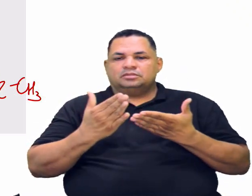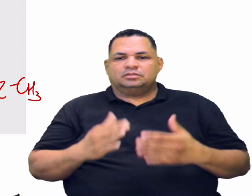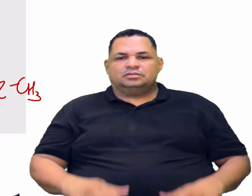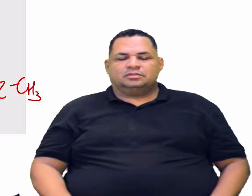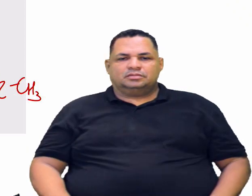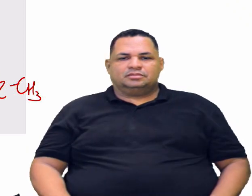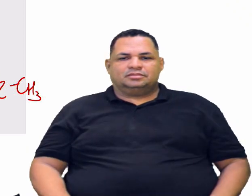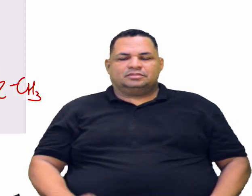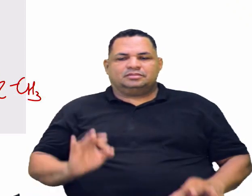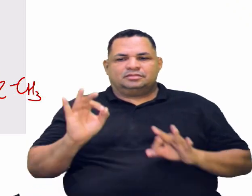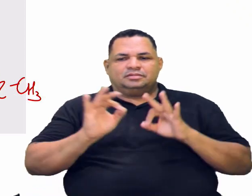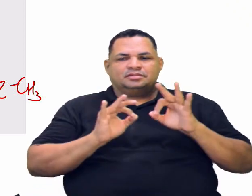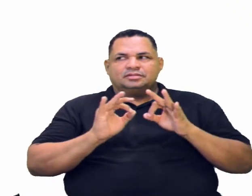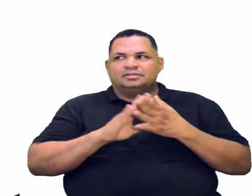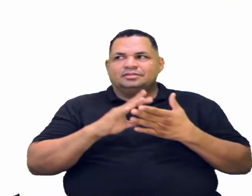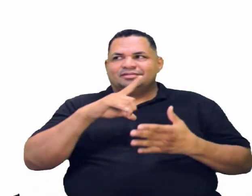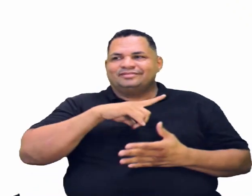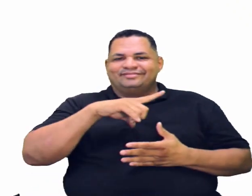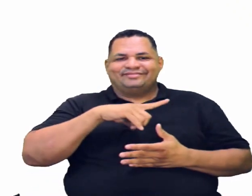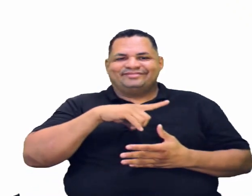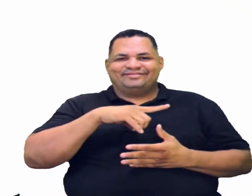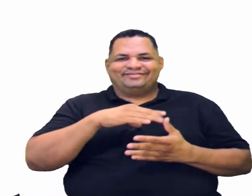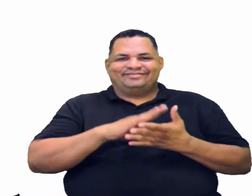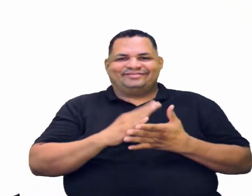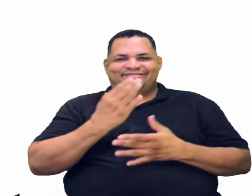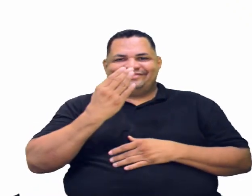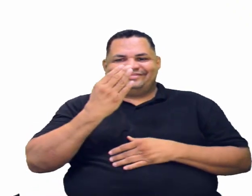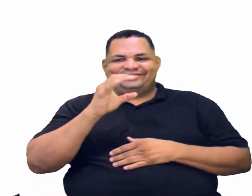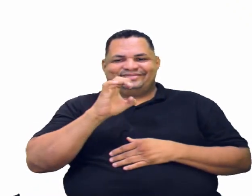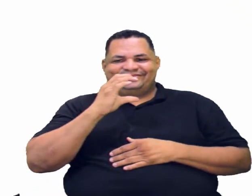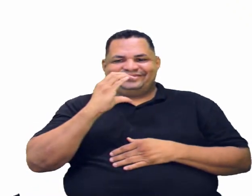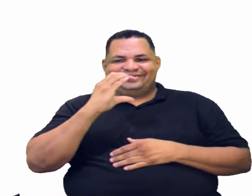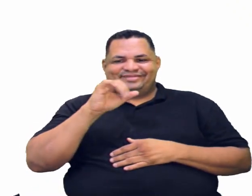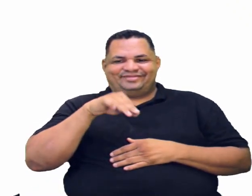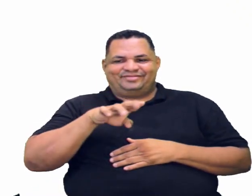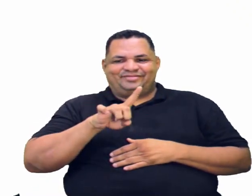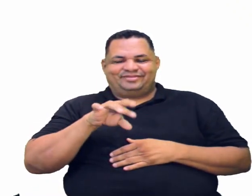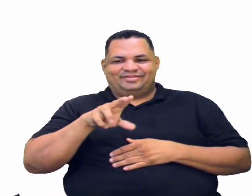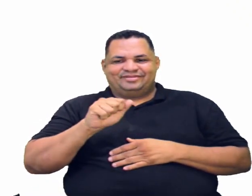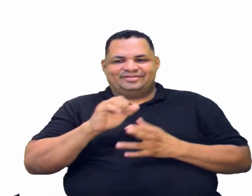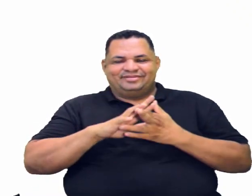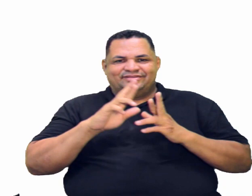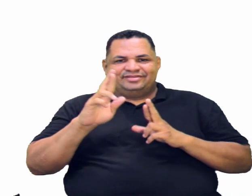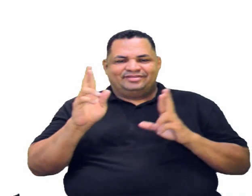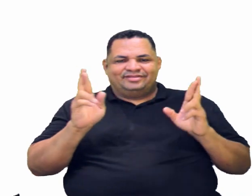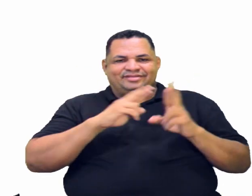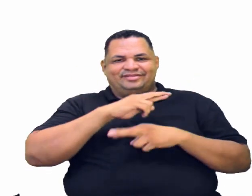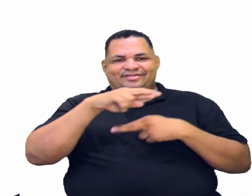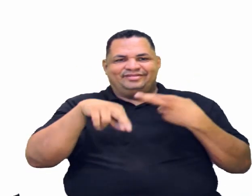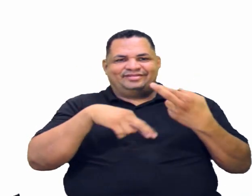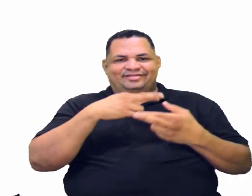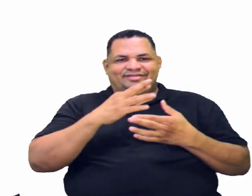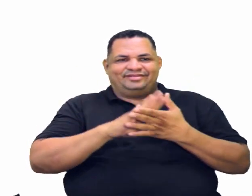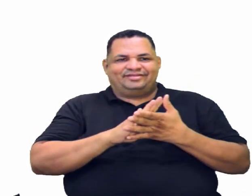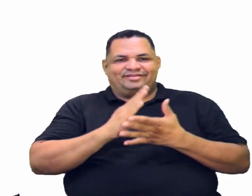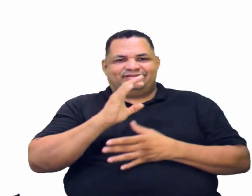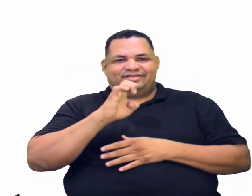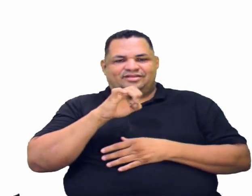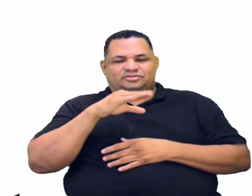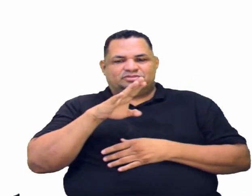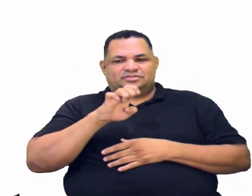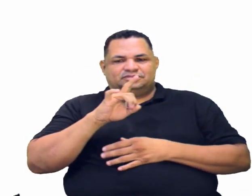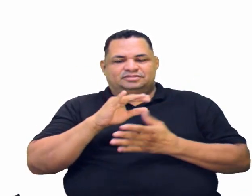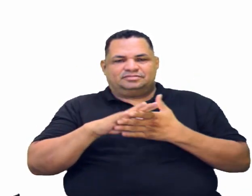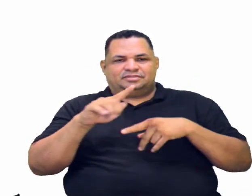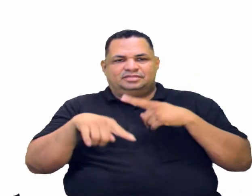é uma das formas de obter a cetona. Outra forma, a reação de um alceno com